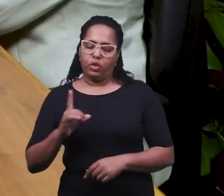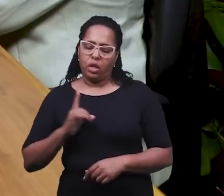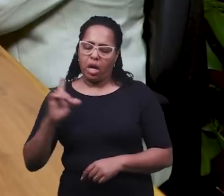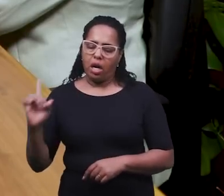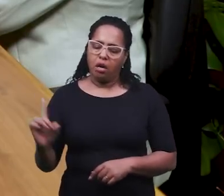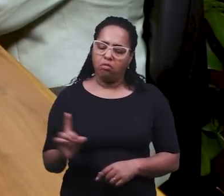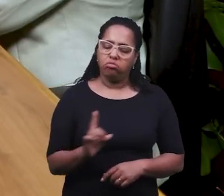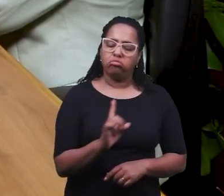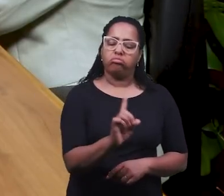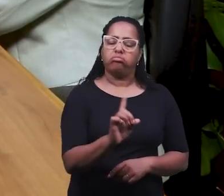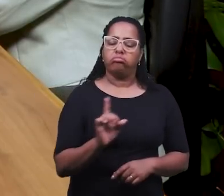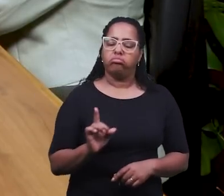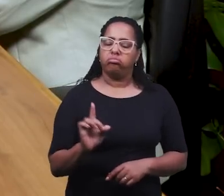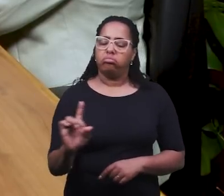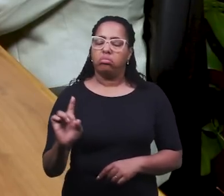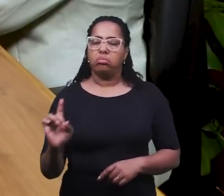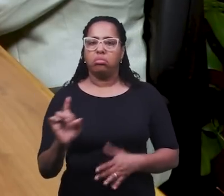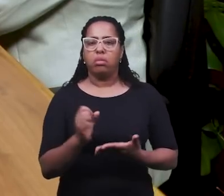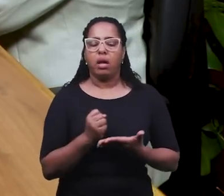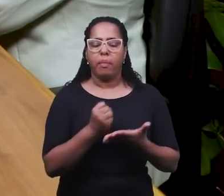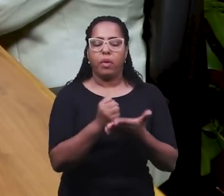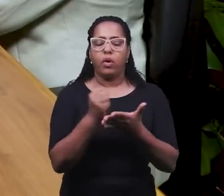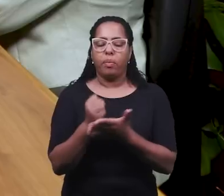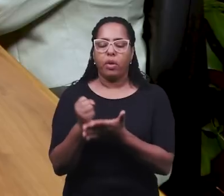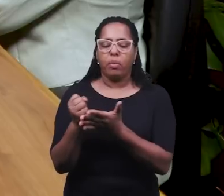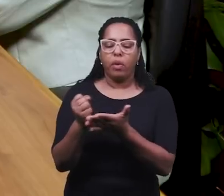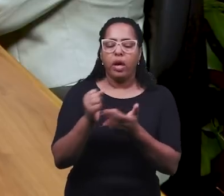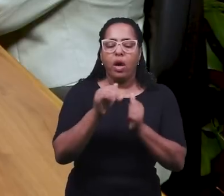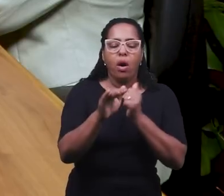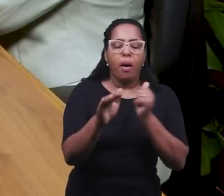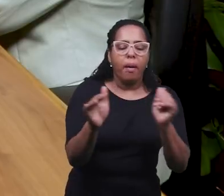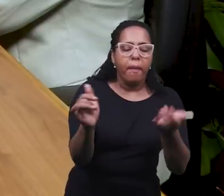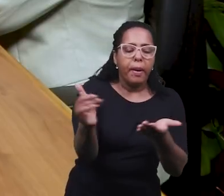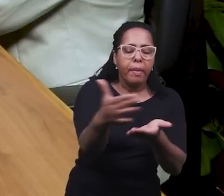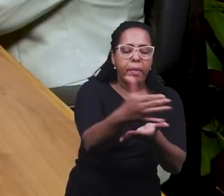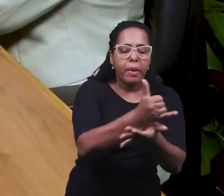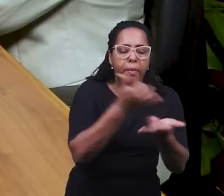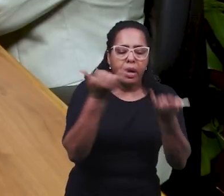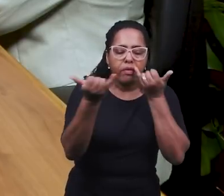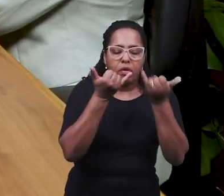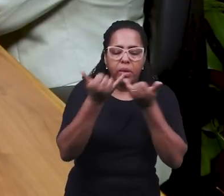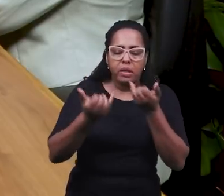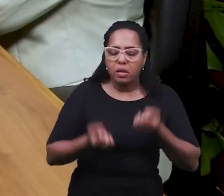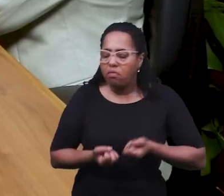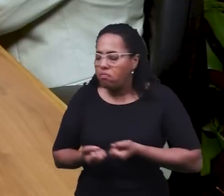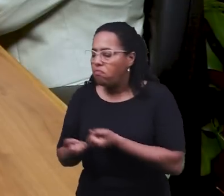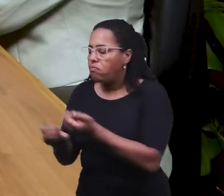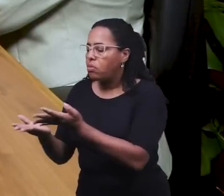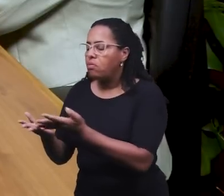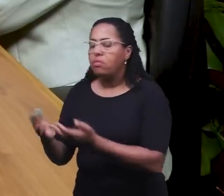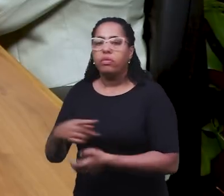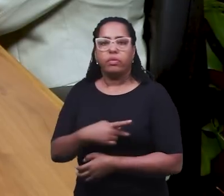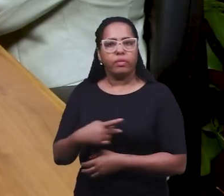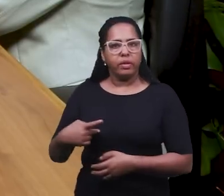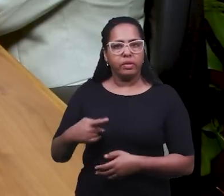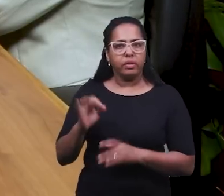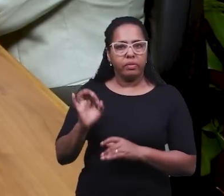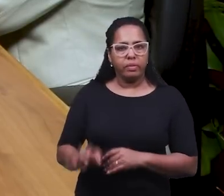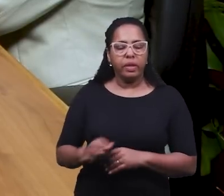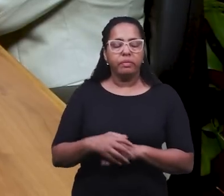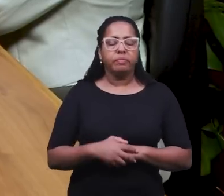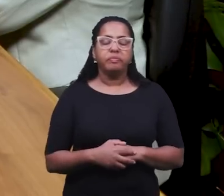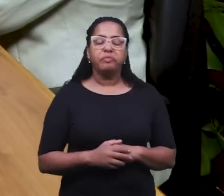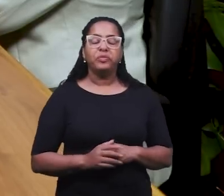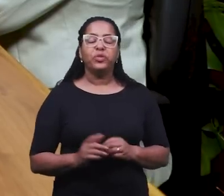um trabalho fantástico com relação a isso. Outro ponto importante é a doutrina.